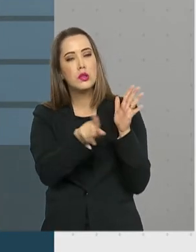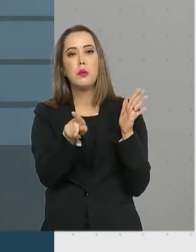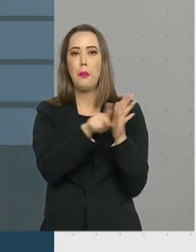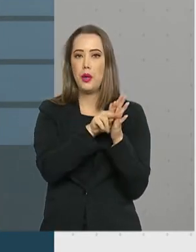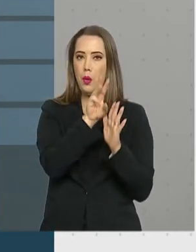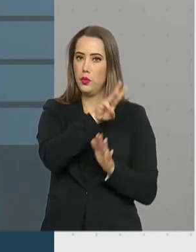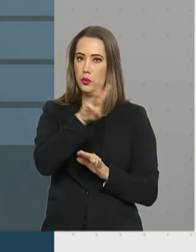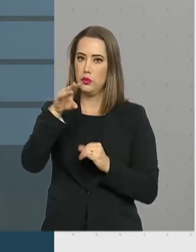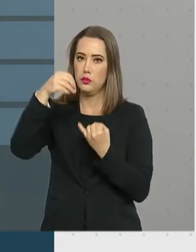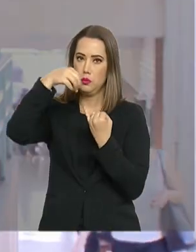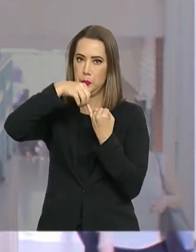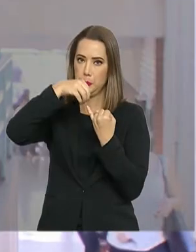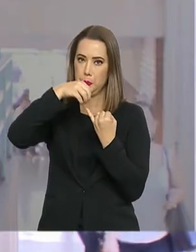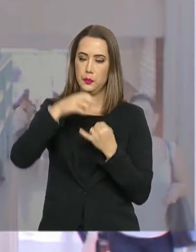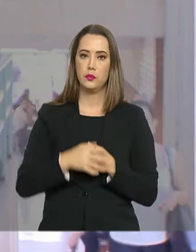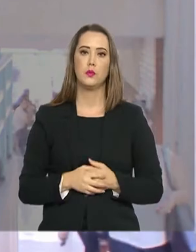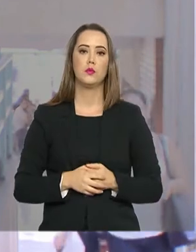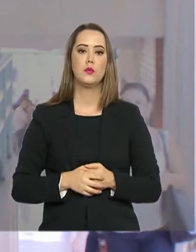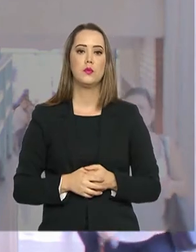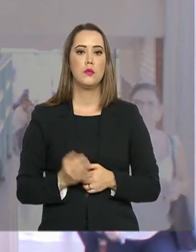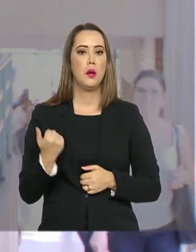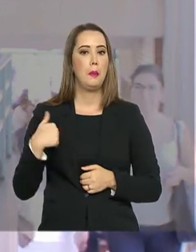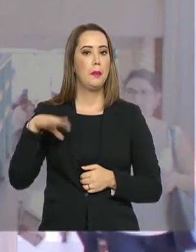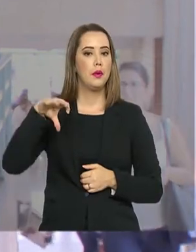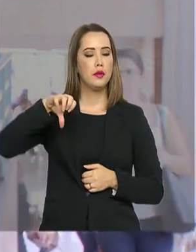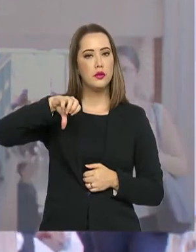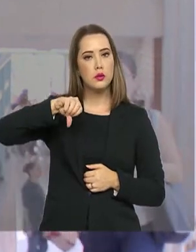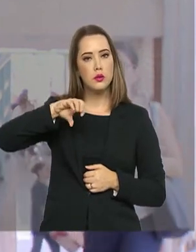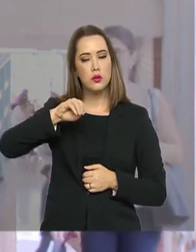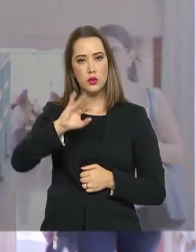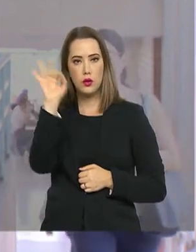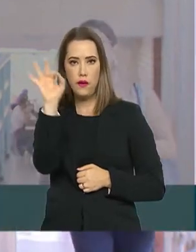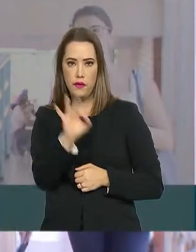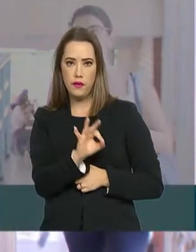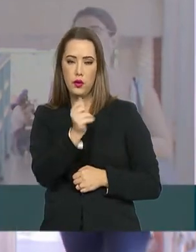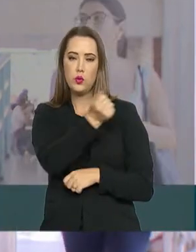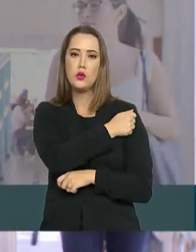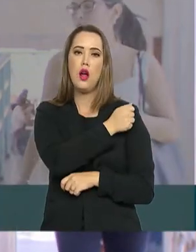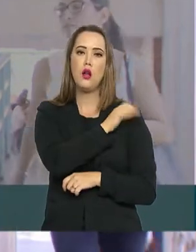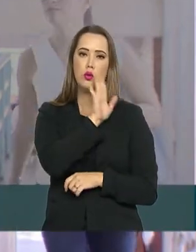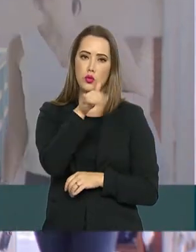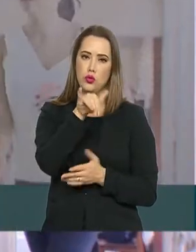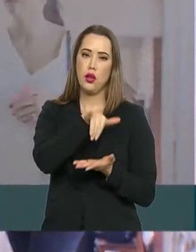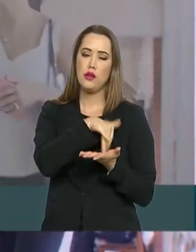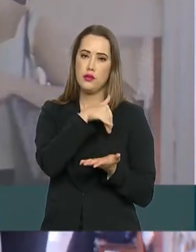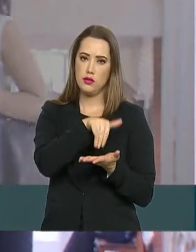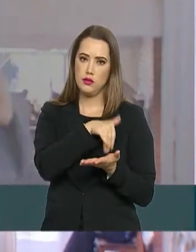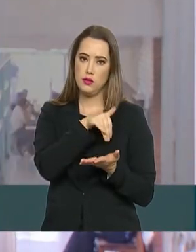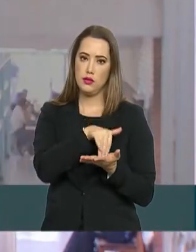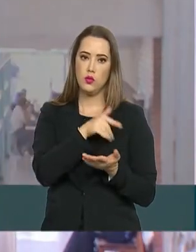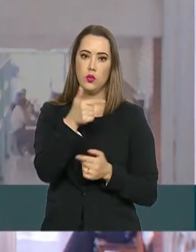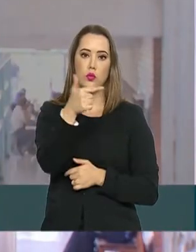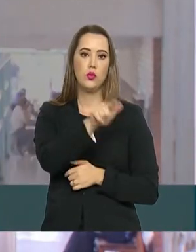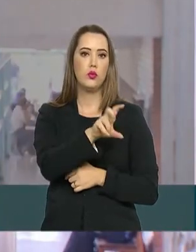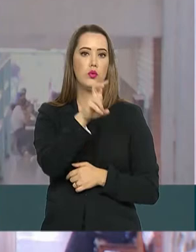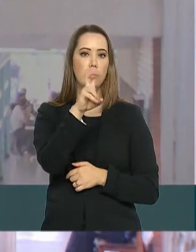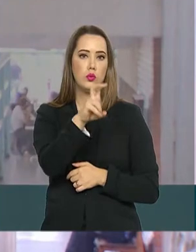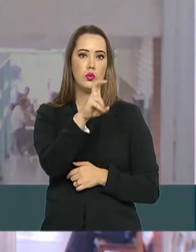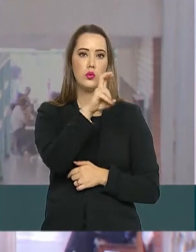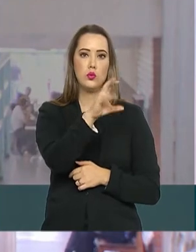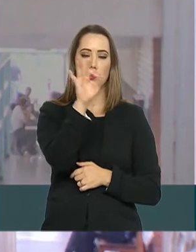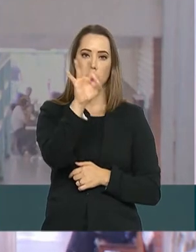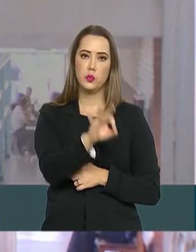INEP na internet. Mais de 90% dos estudantes já preencheram o questionário. Outros 55